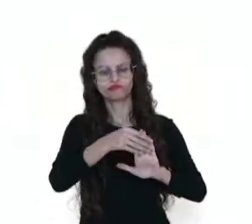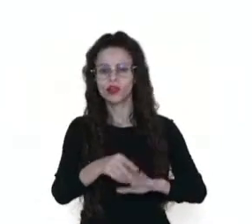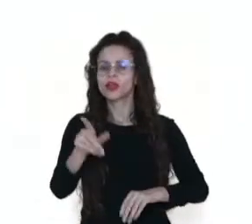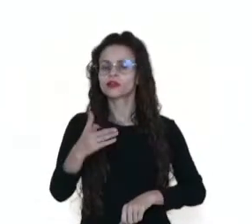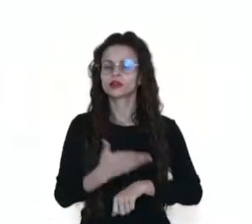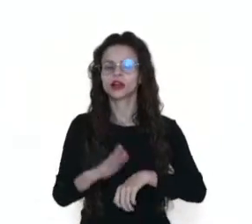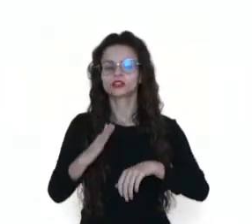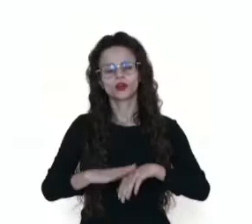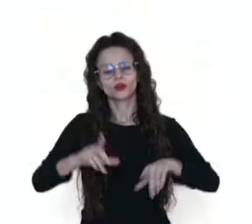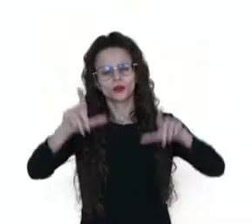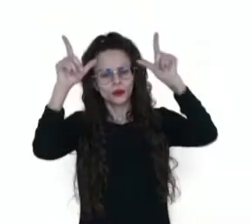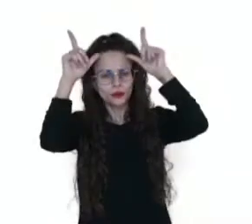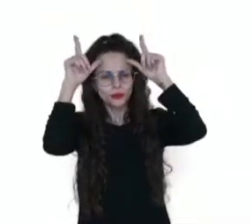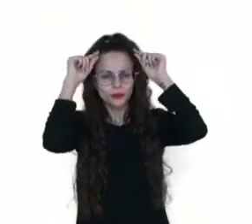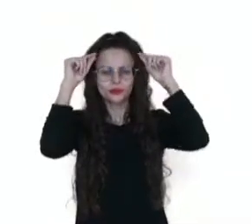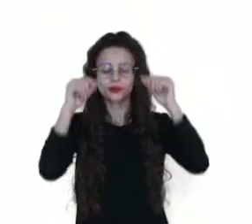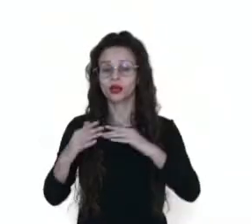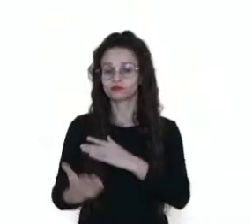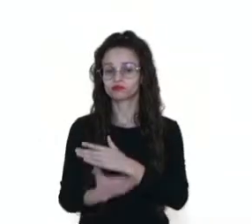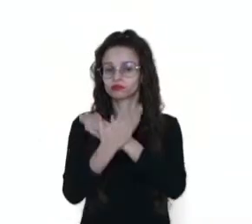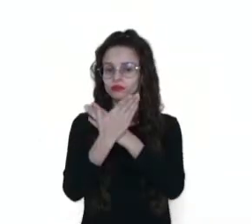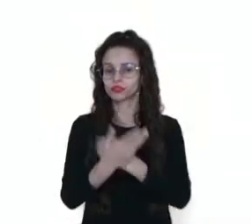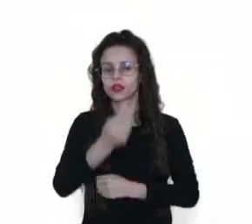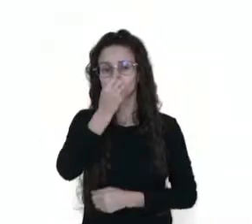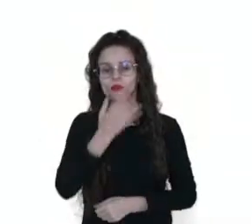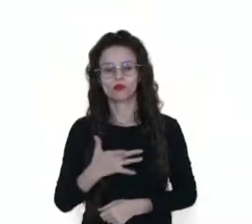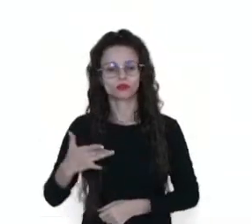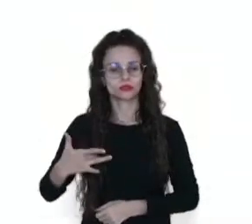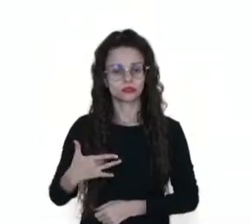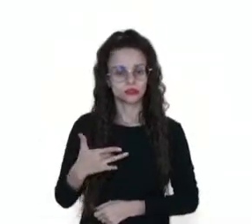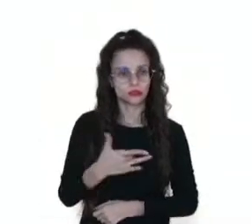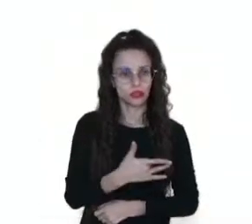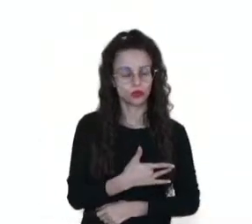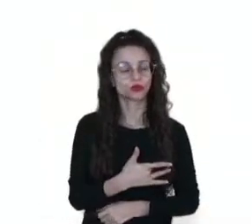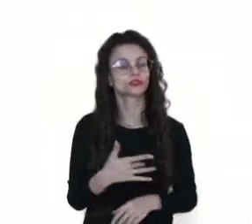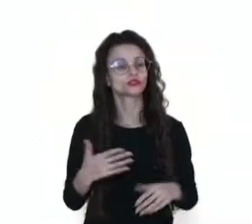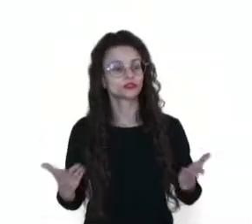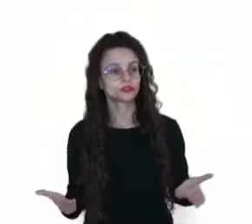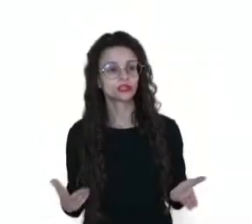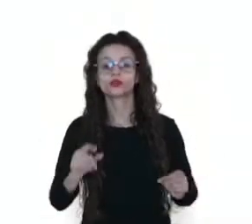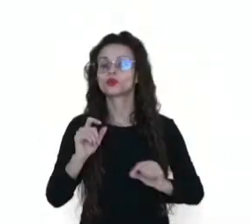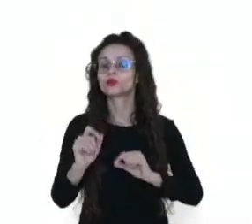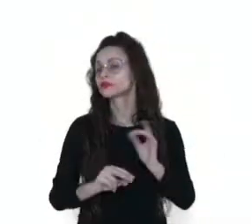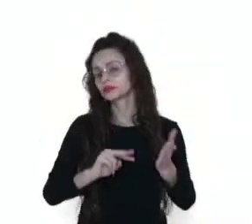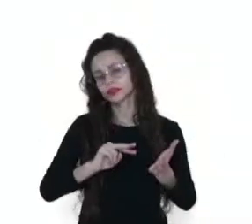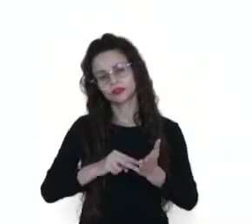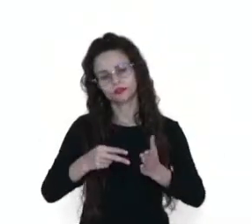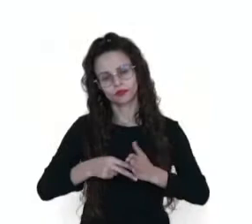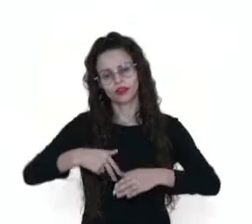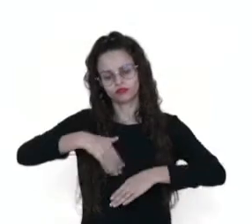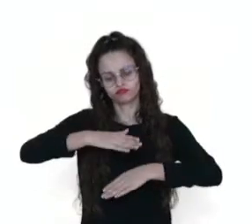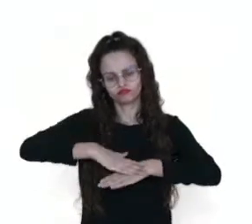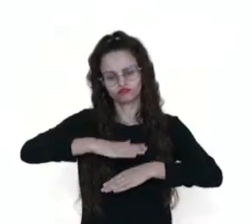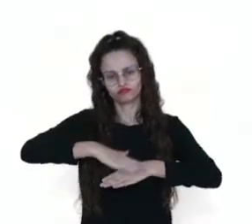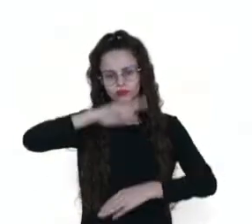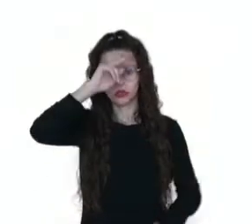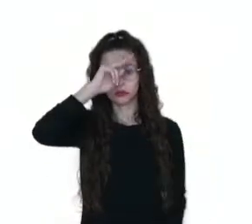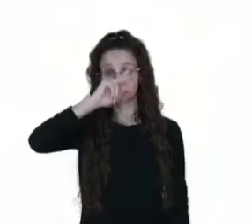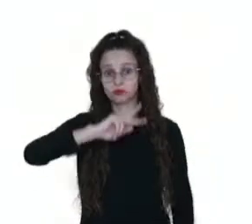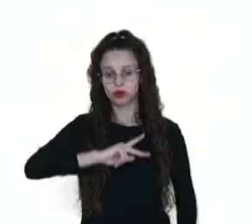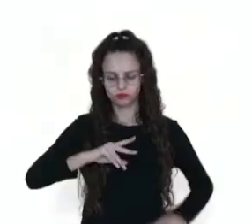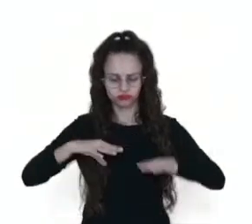relaxa, auxilia na manutenção da saúde. Como o termo sugere, então, trata-se de um ato de se